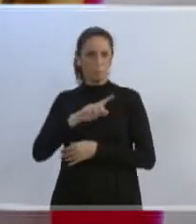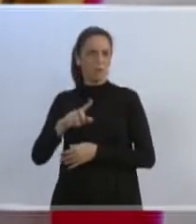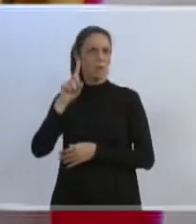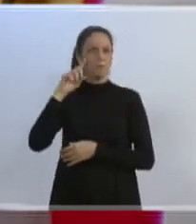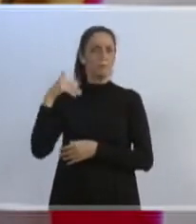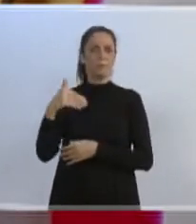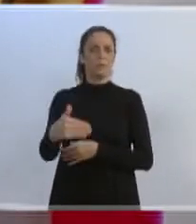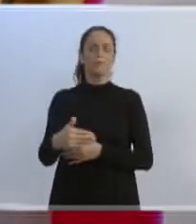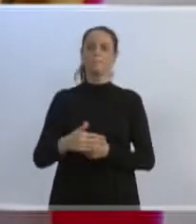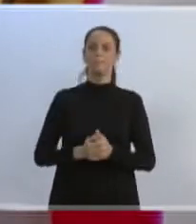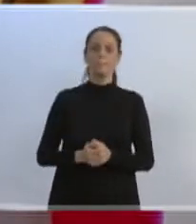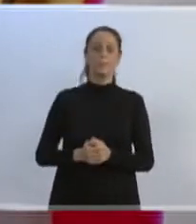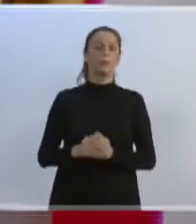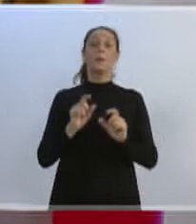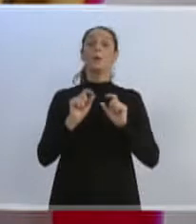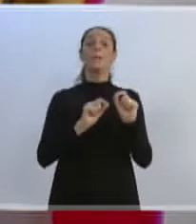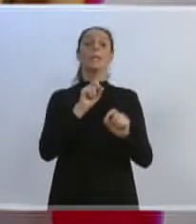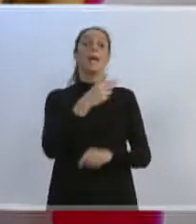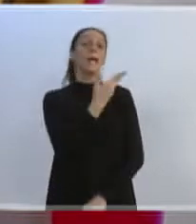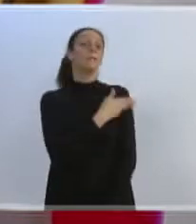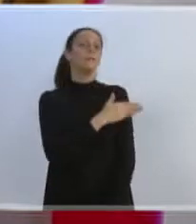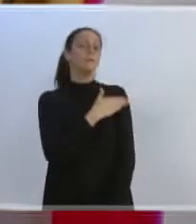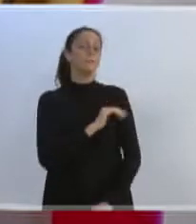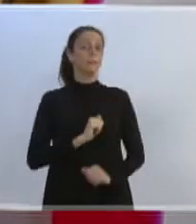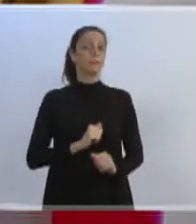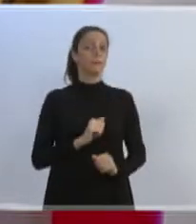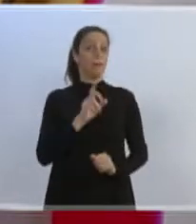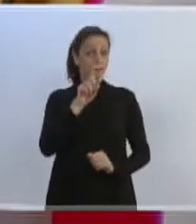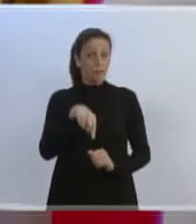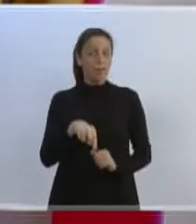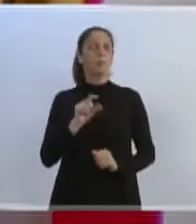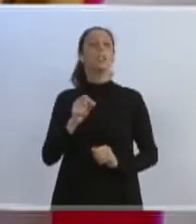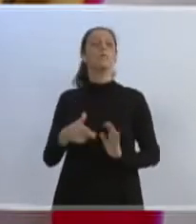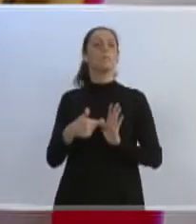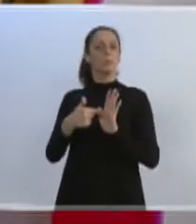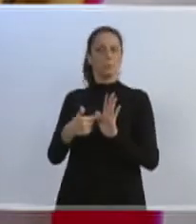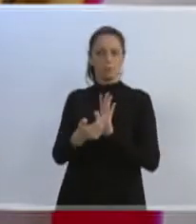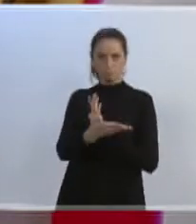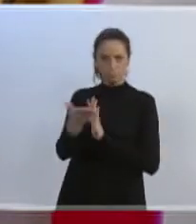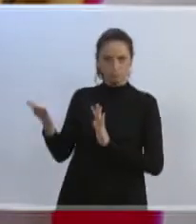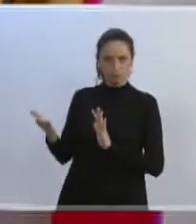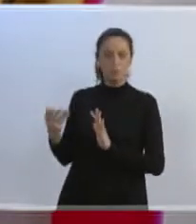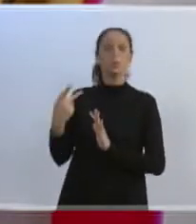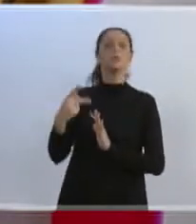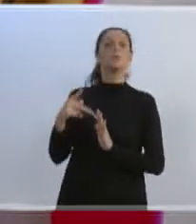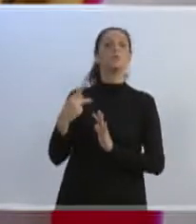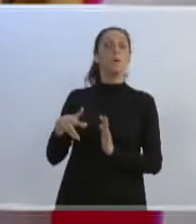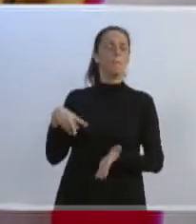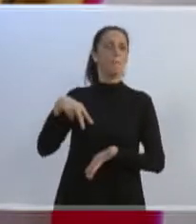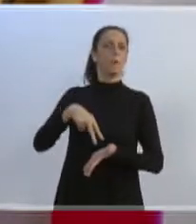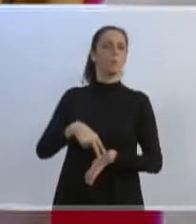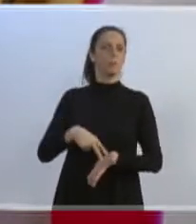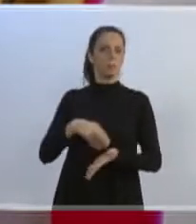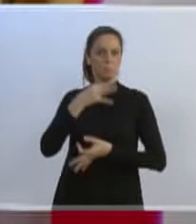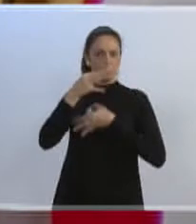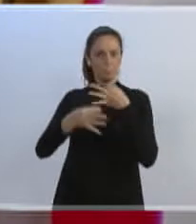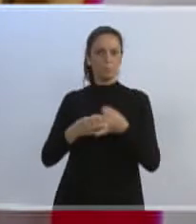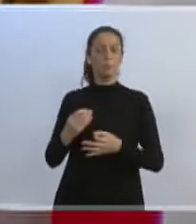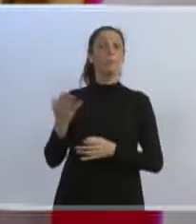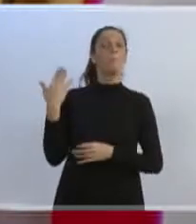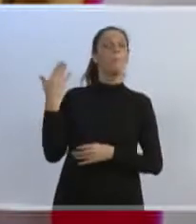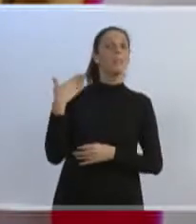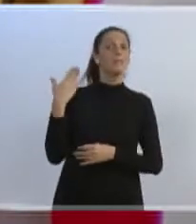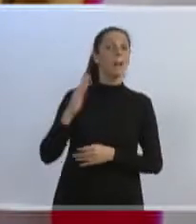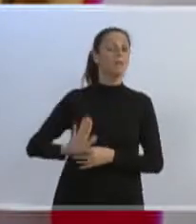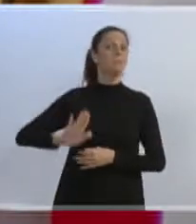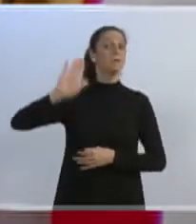certo? Discriminação, quem sabe, é a forma que eu vou apresentar para a Vossa Excelência aqui algumas das vossas da vossa posição, quando se candidatou e dizia